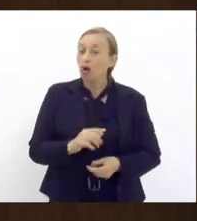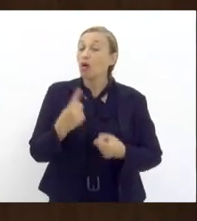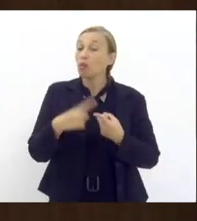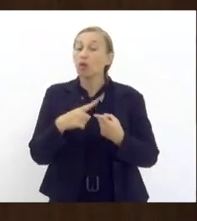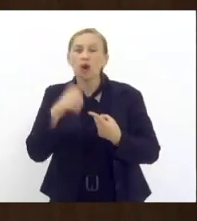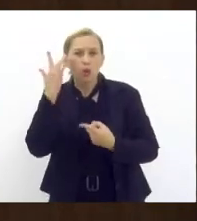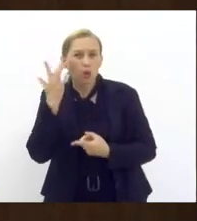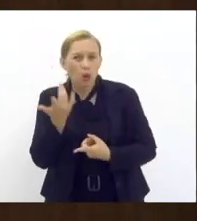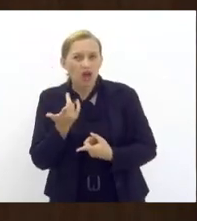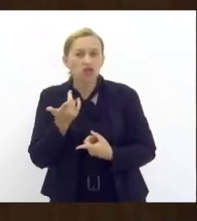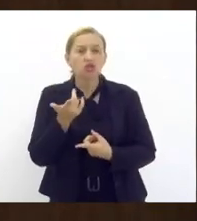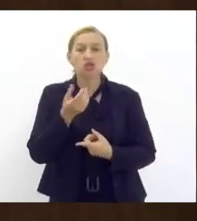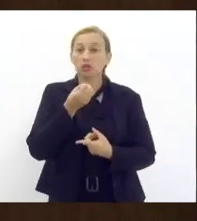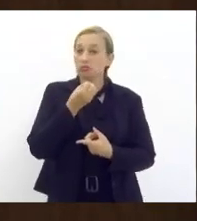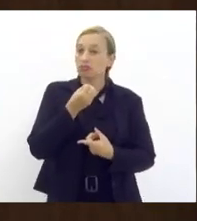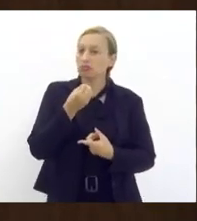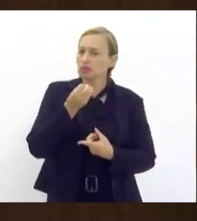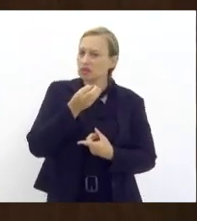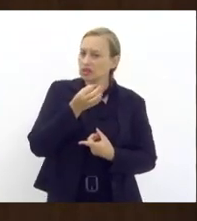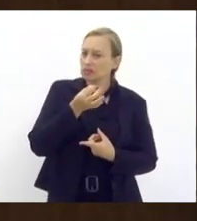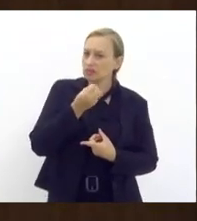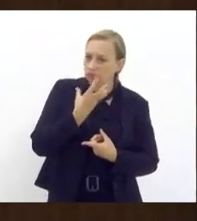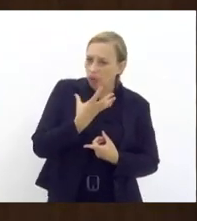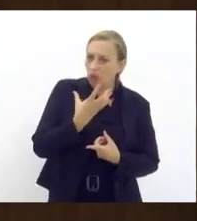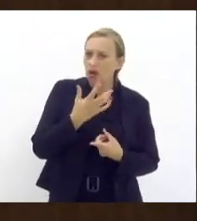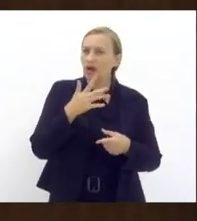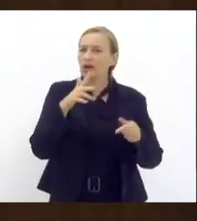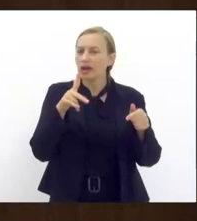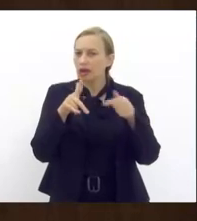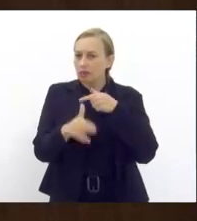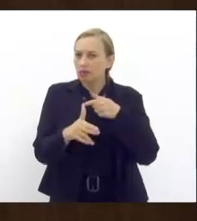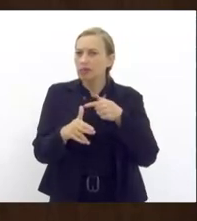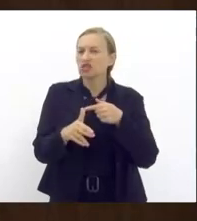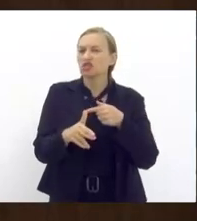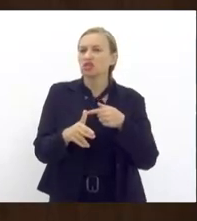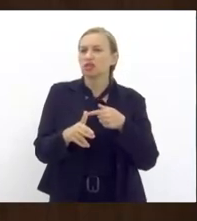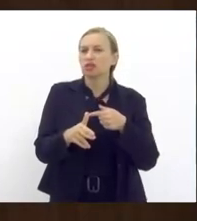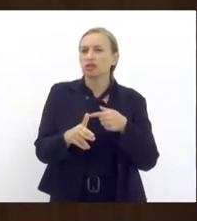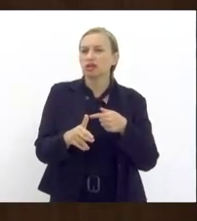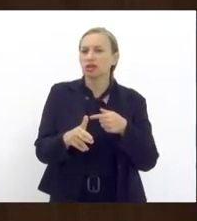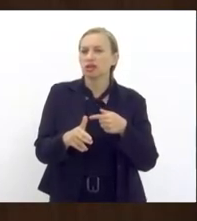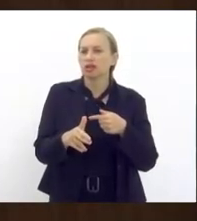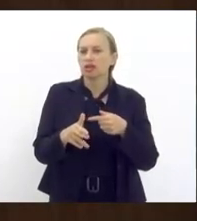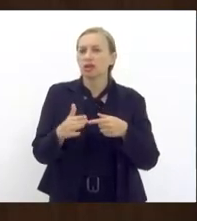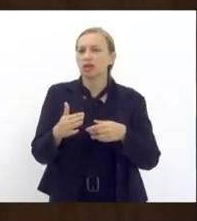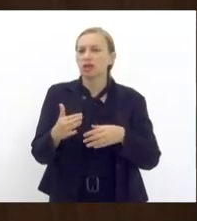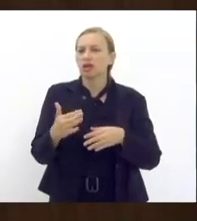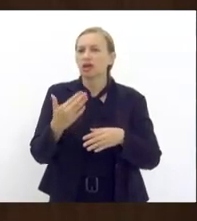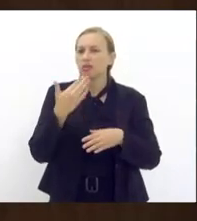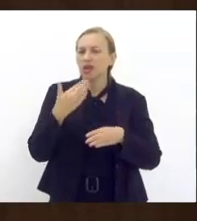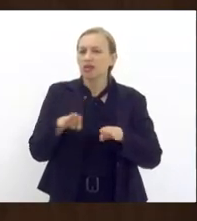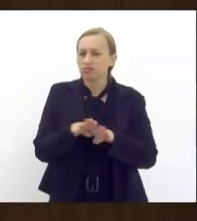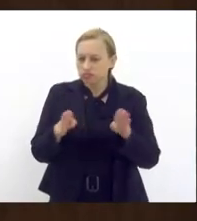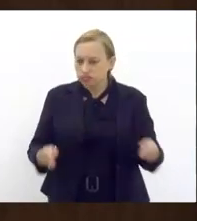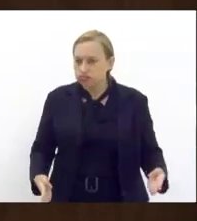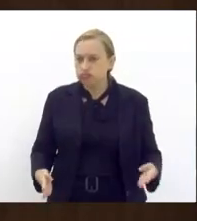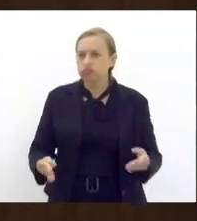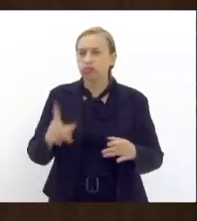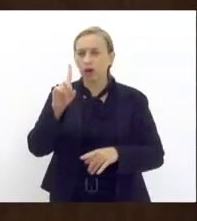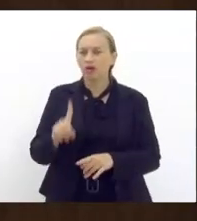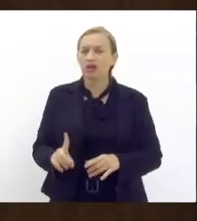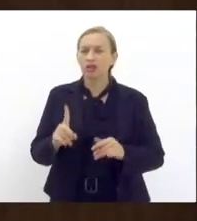porque eu acho que é legítimo que aí pedir a mesa diretora que, ao publicar